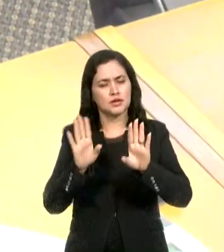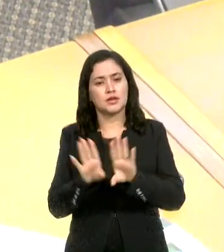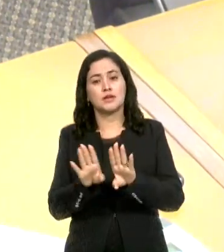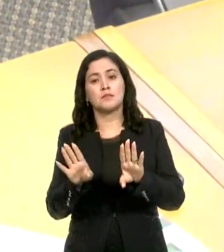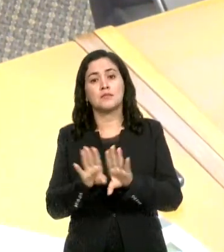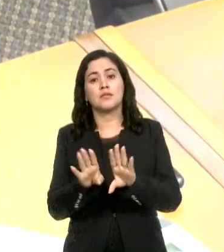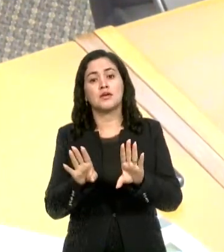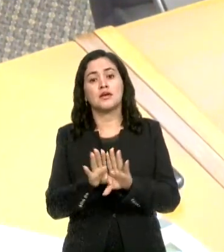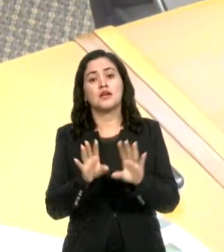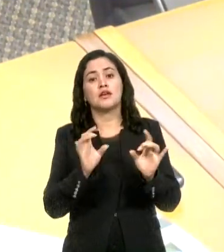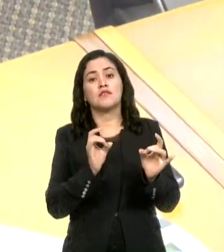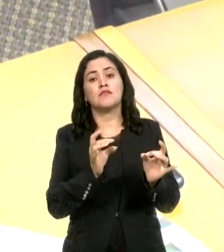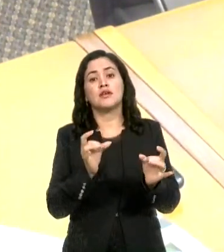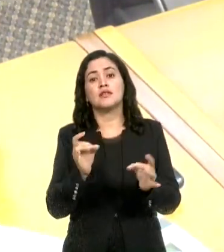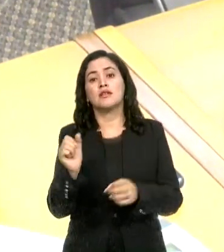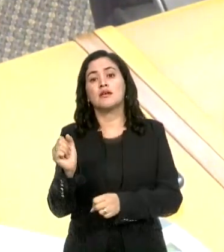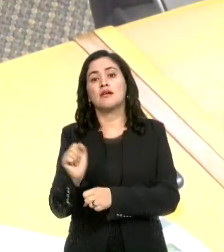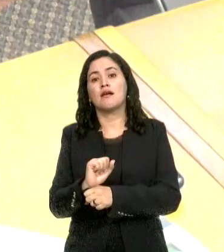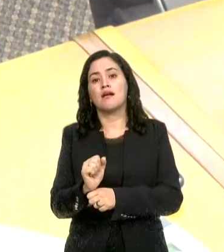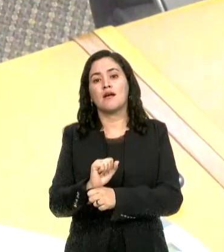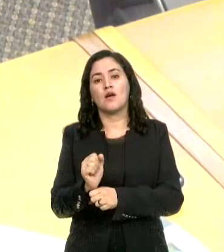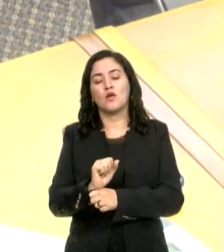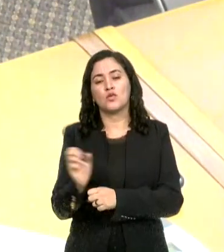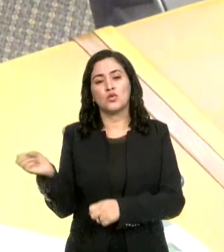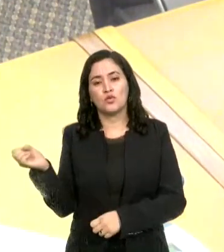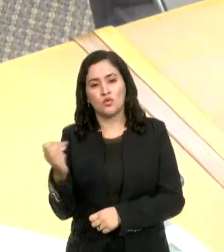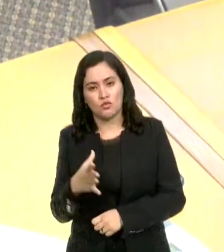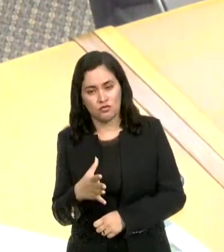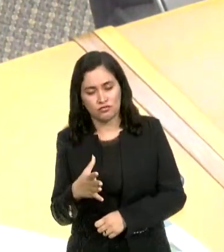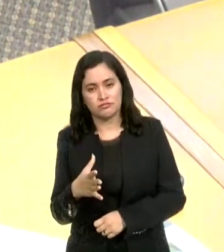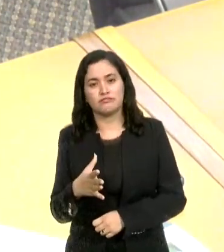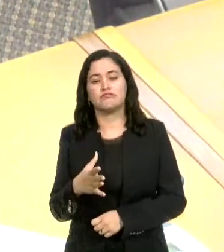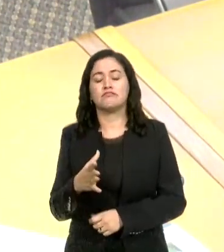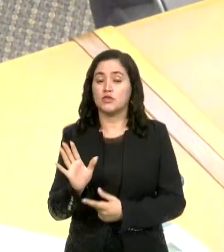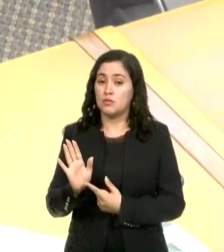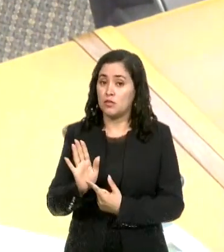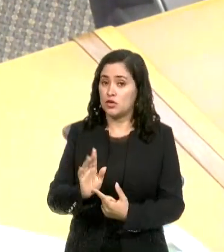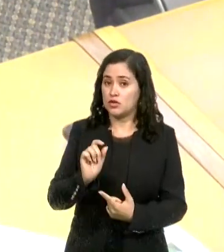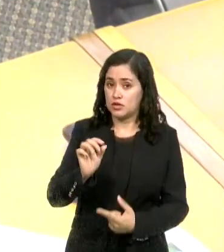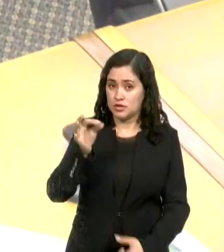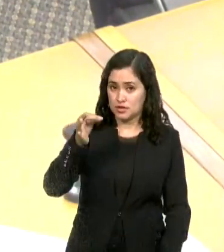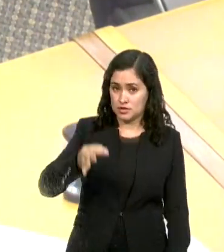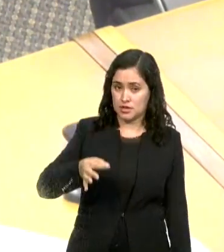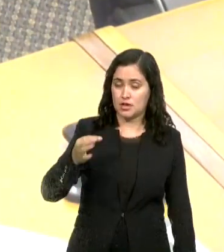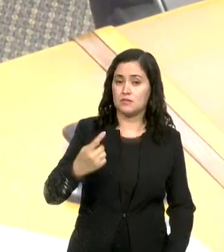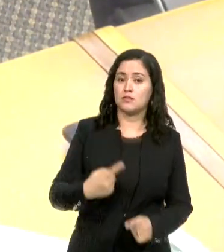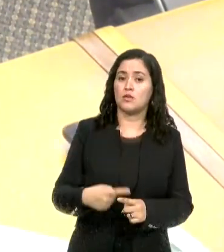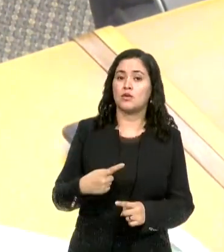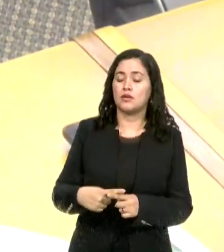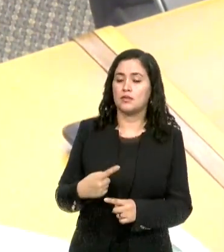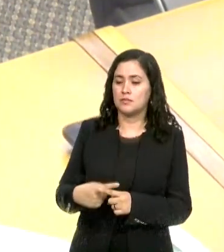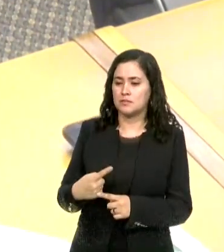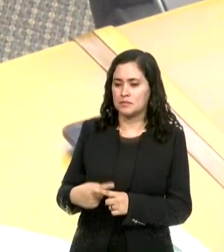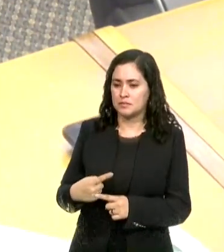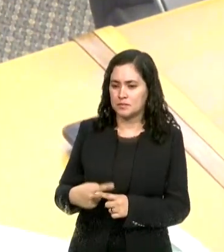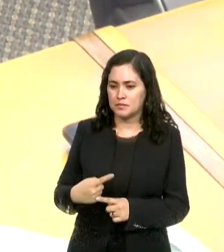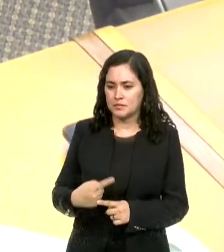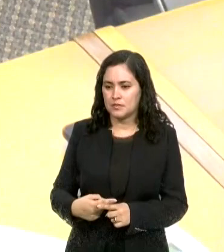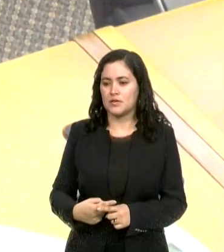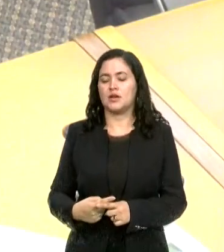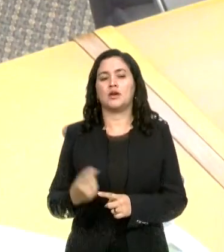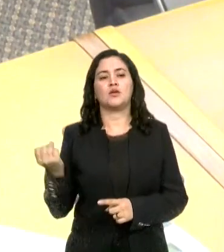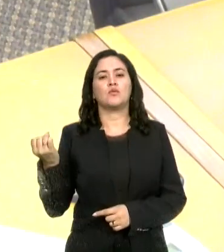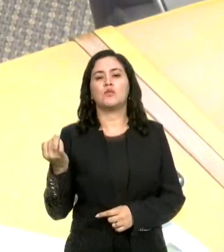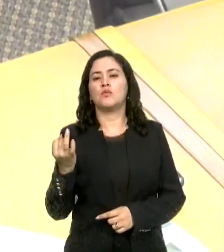que está demonstrando que está correta, porque os números, os índices de geração de emprego